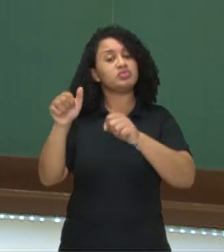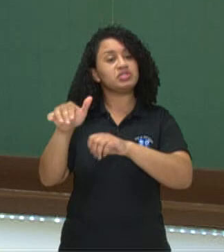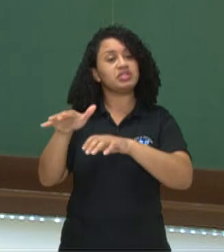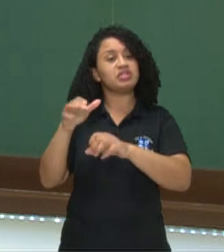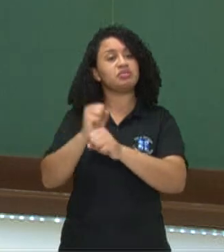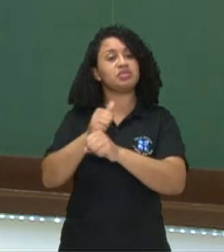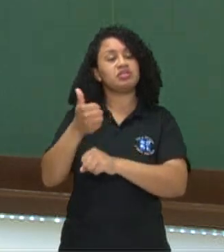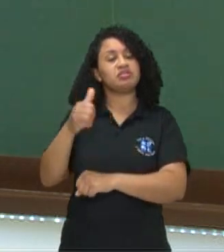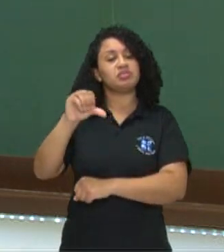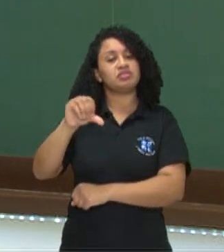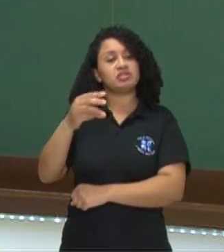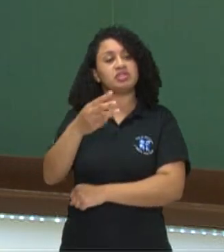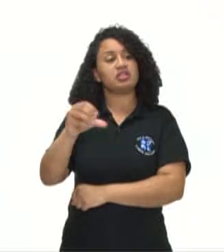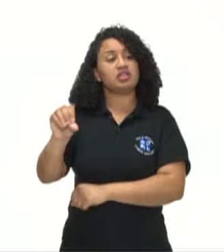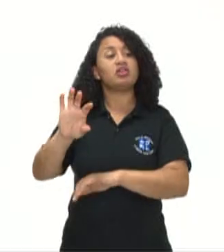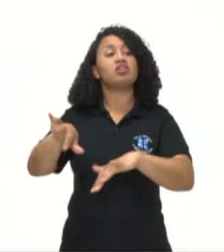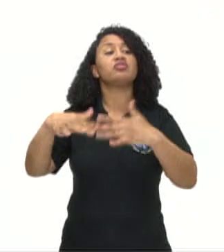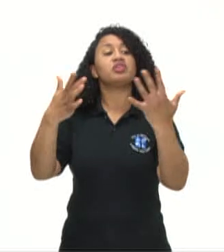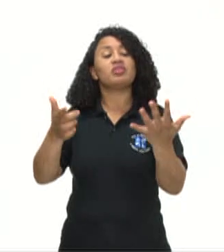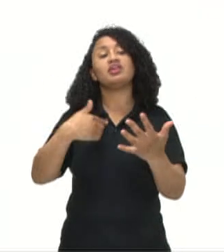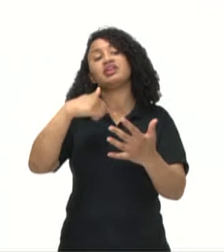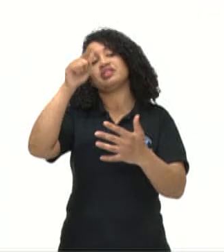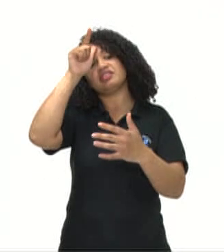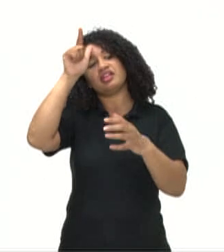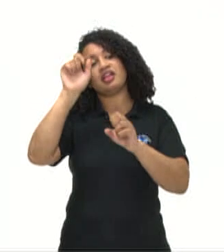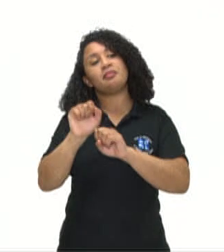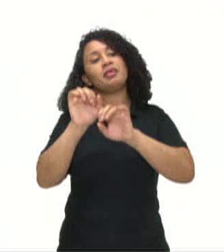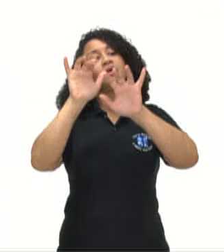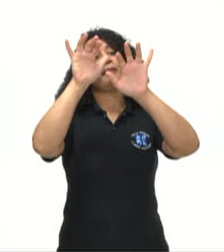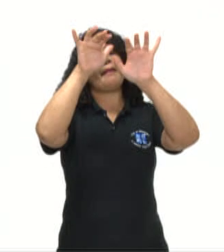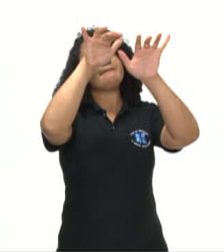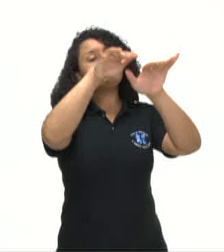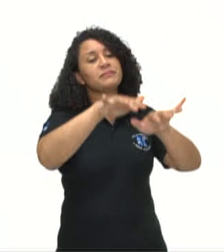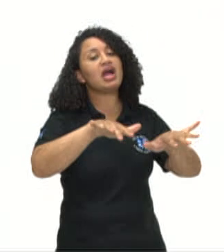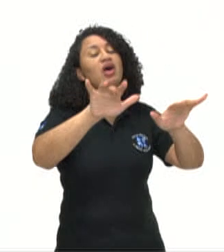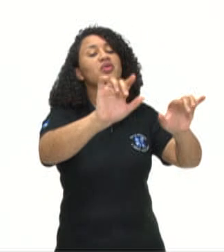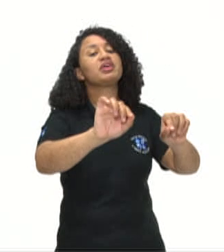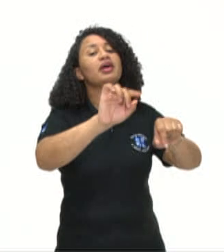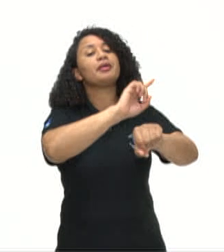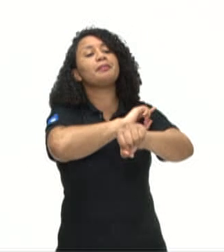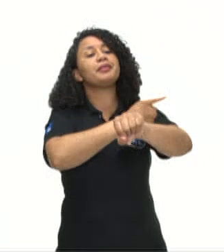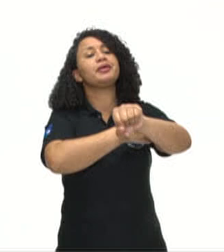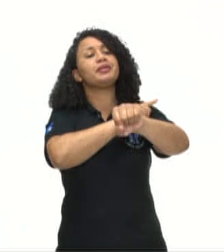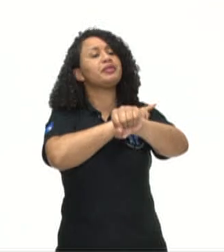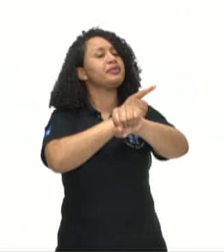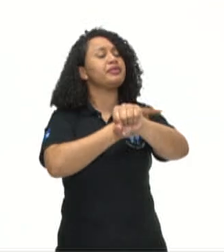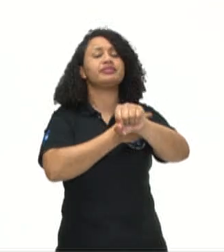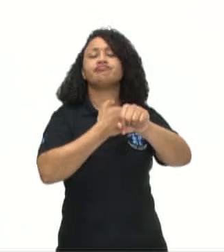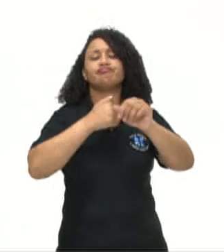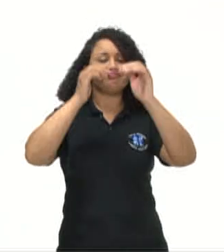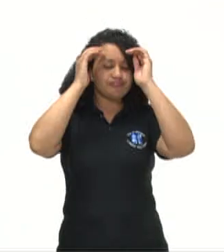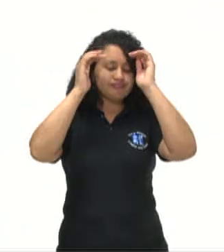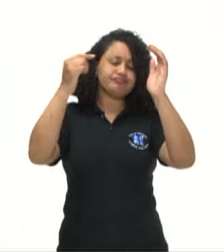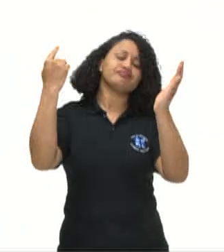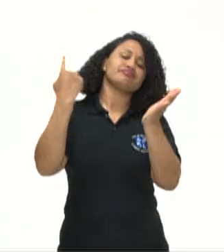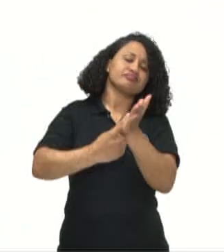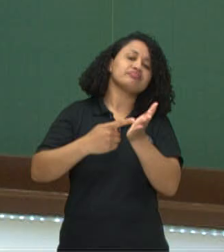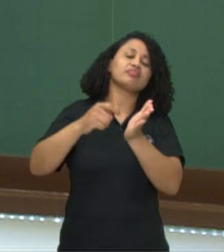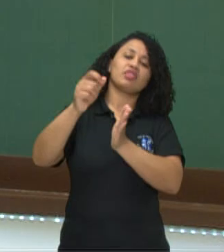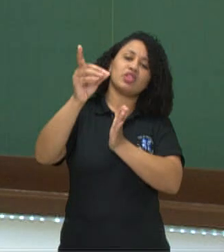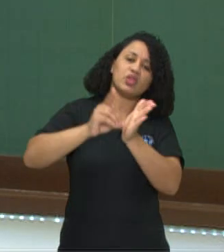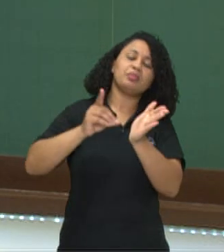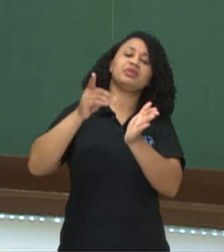1939, quando a Alemanha invadiu a Polônia, desobedecendo a acordos anteriores,